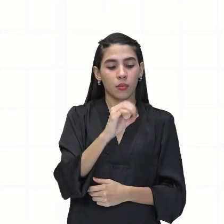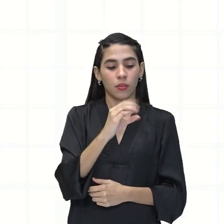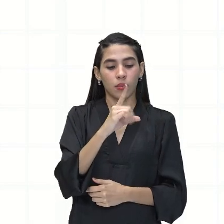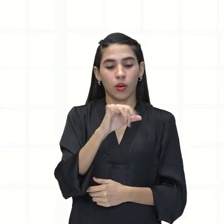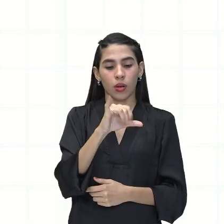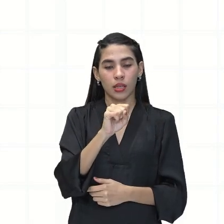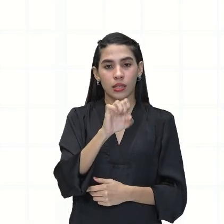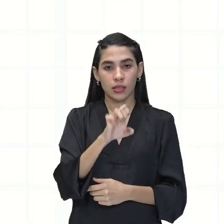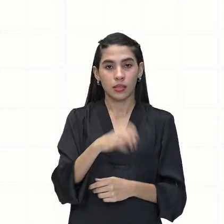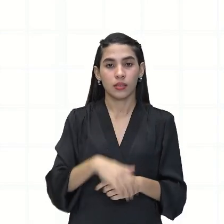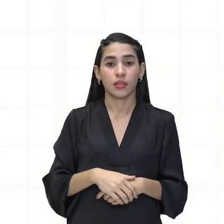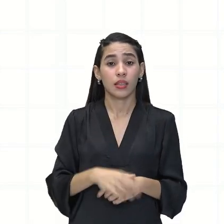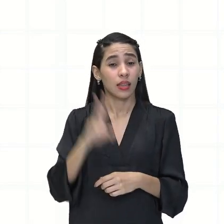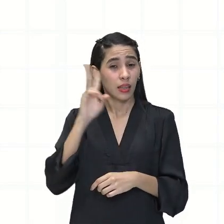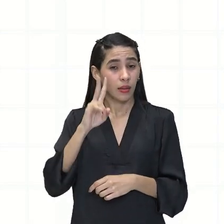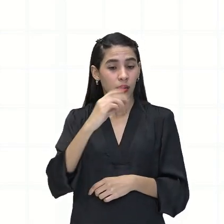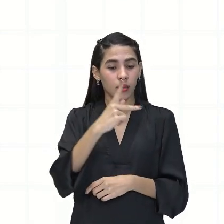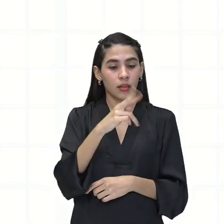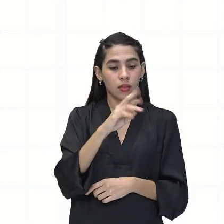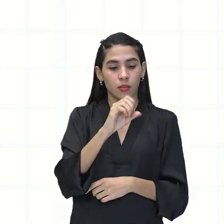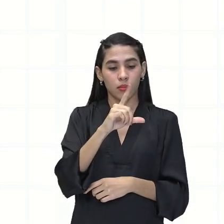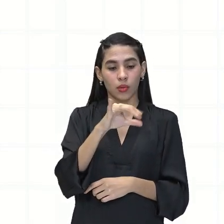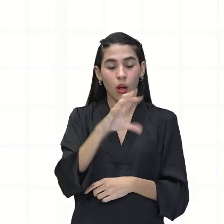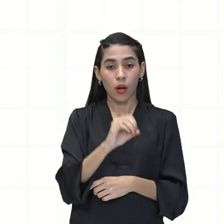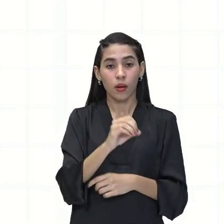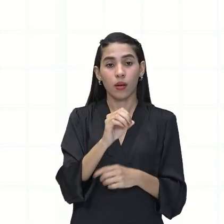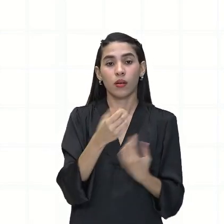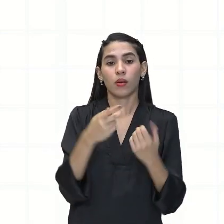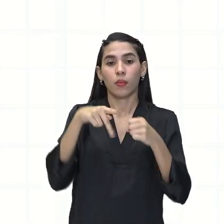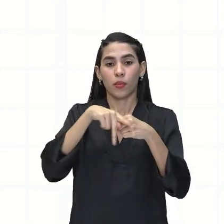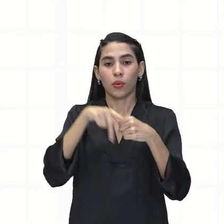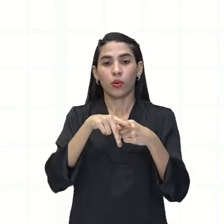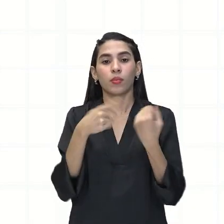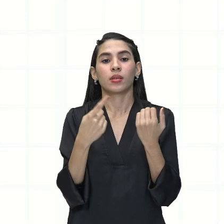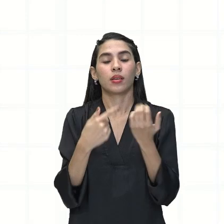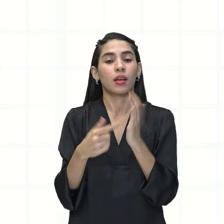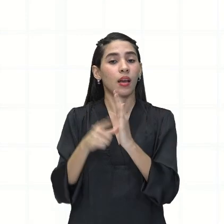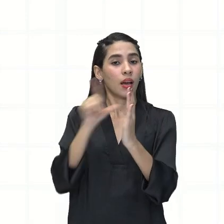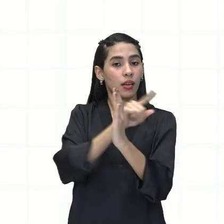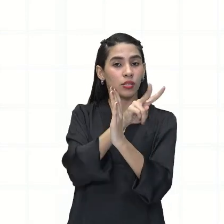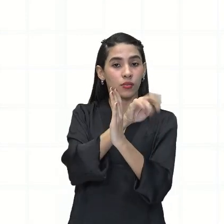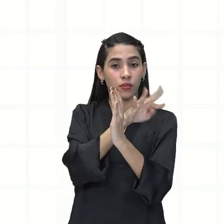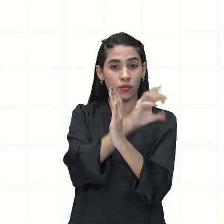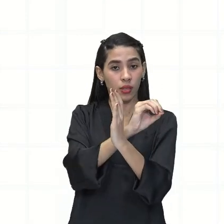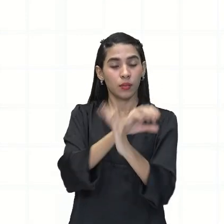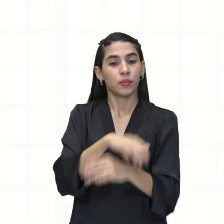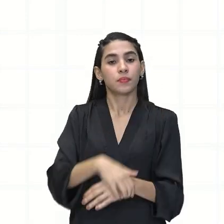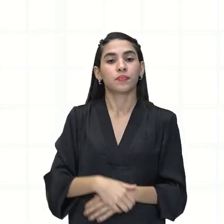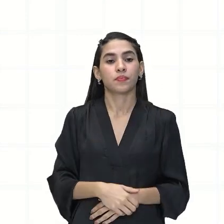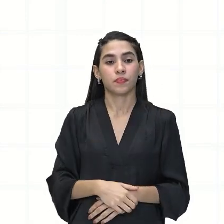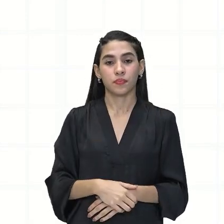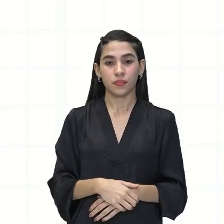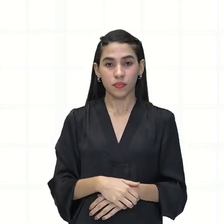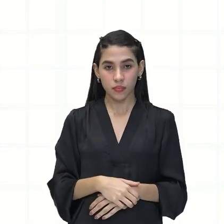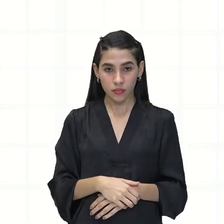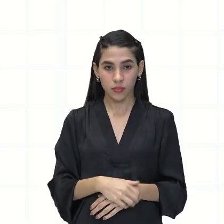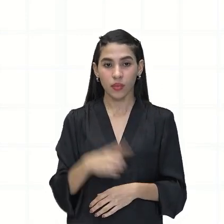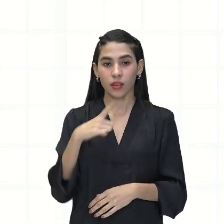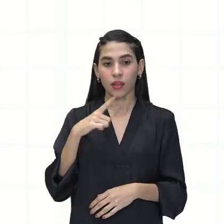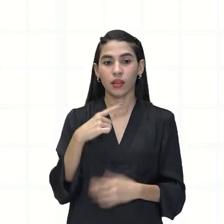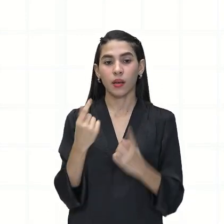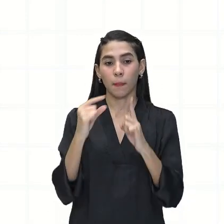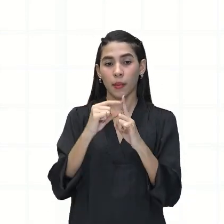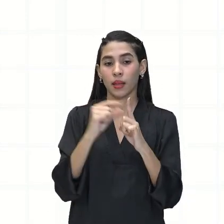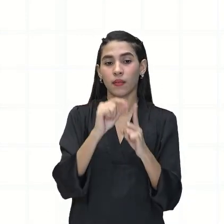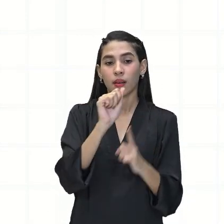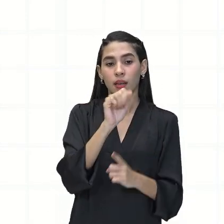que a próclise, o pronome aparece, ele vai vir antes do nosso verbo. E aqui nós temos a palavra